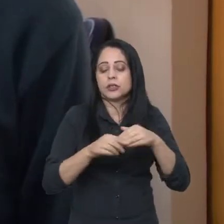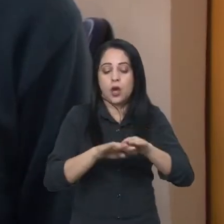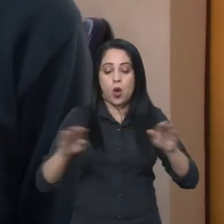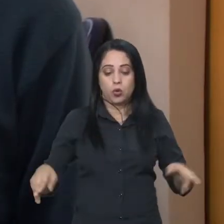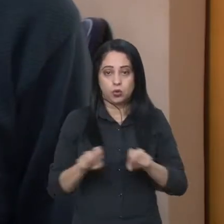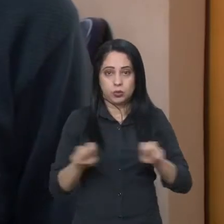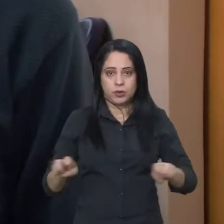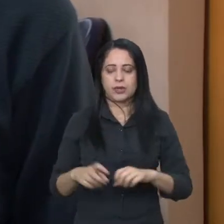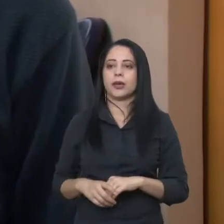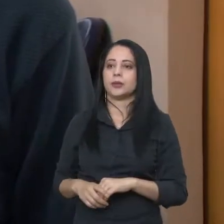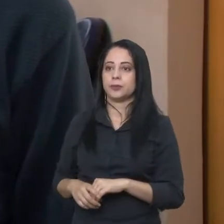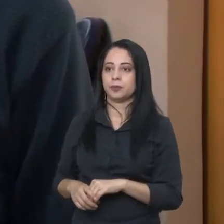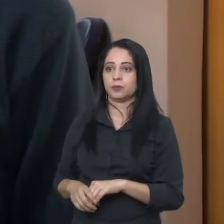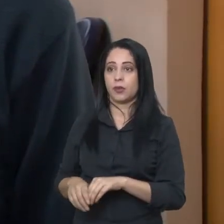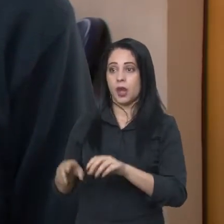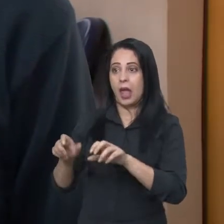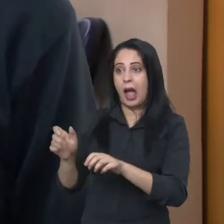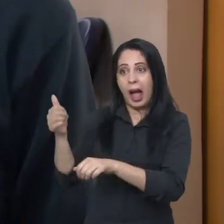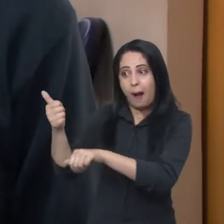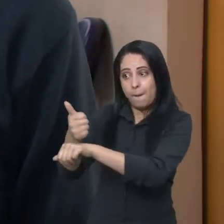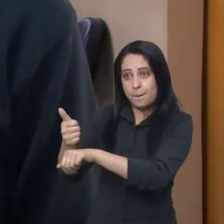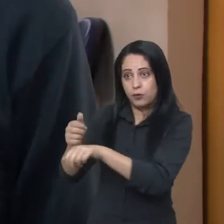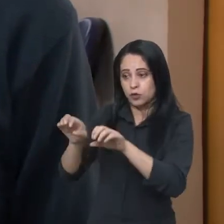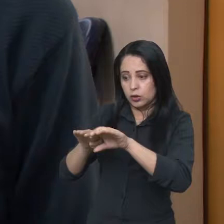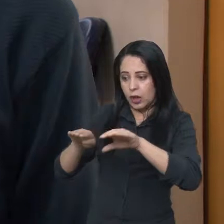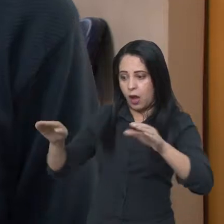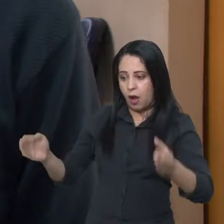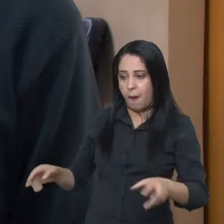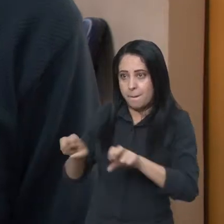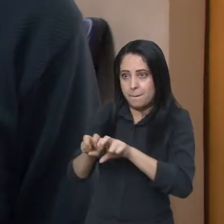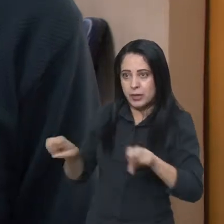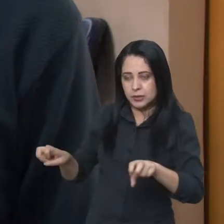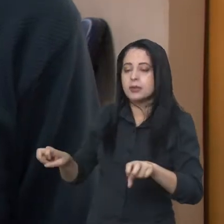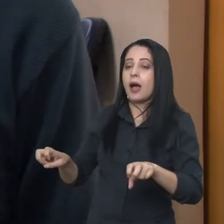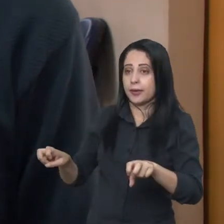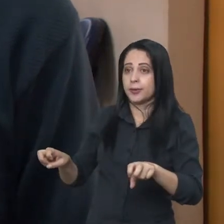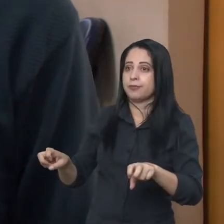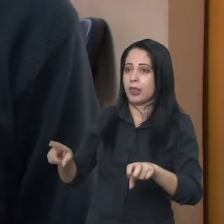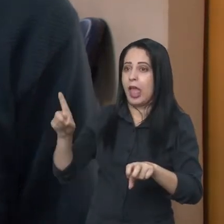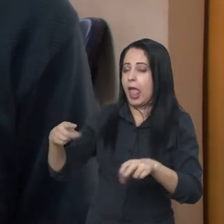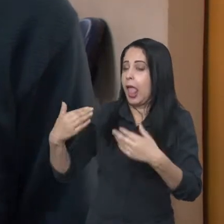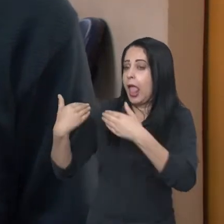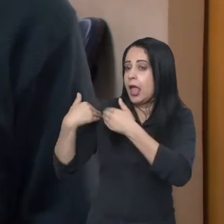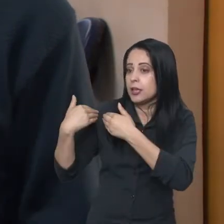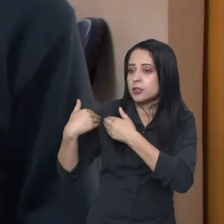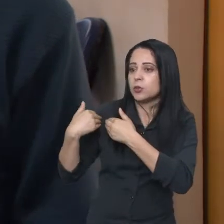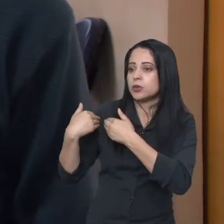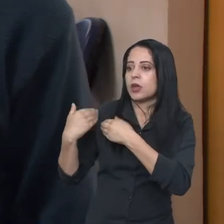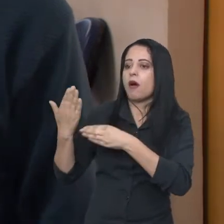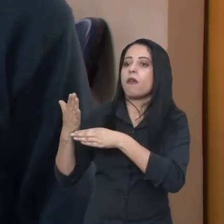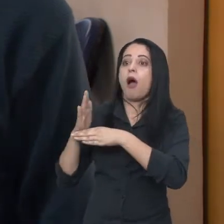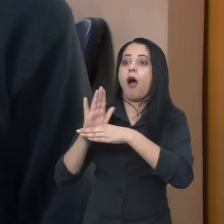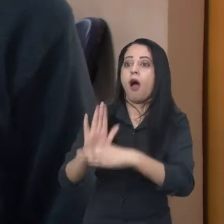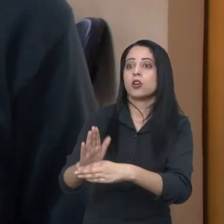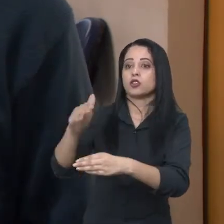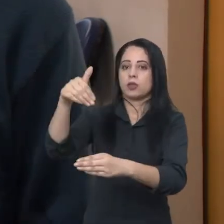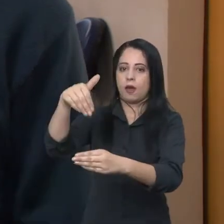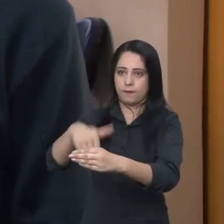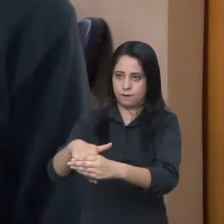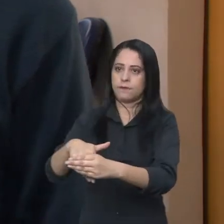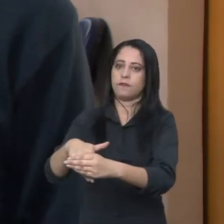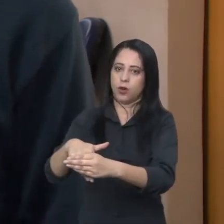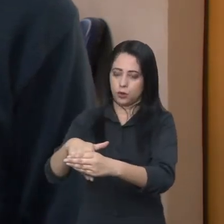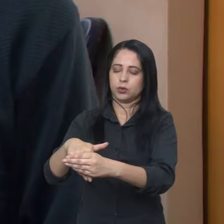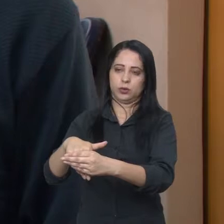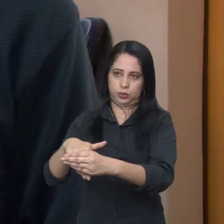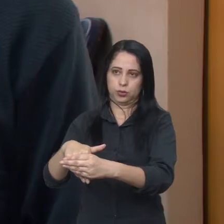mesário, ele é o guardião do voto e é aquele que recepciona todos os eleitores até a sua cabine de votação para que ele